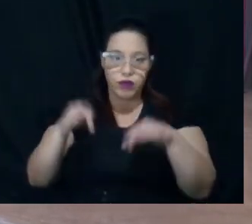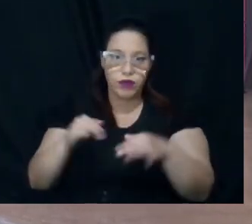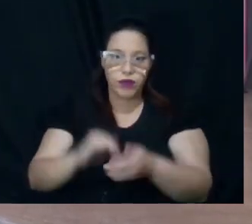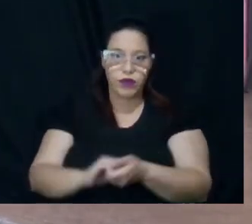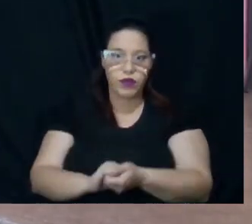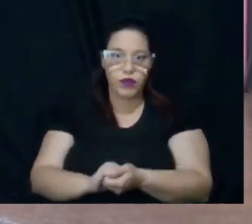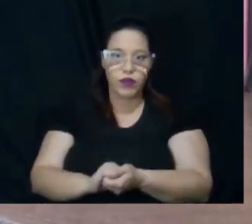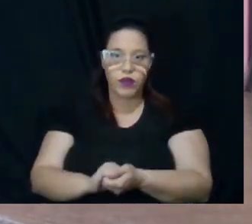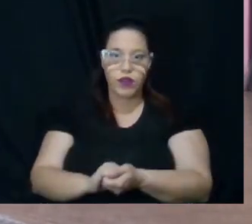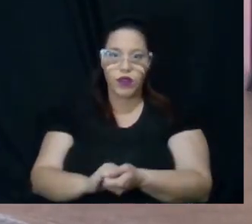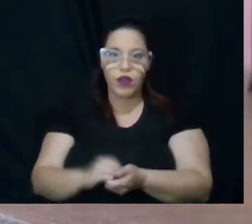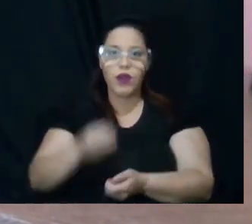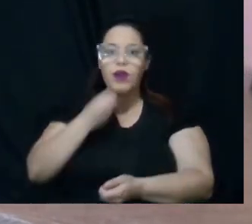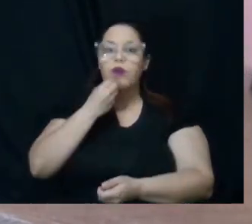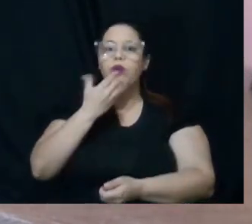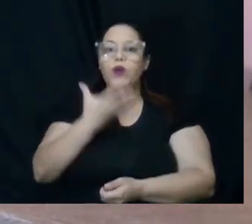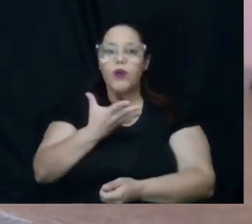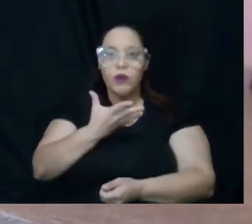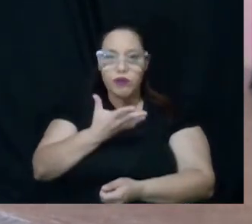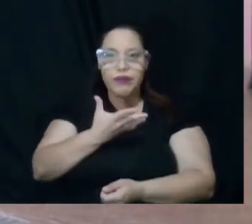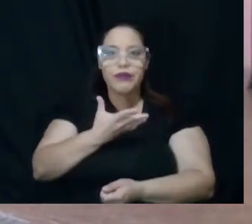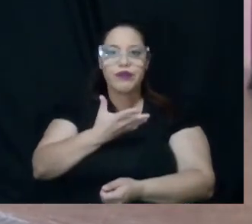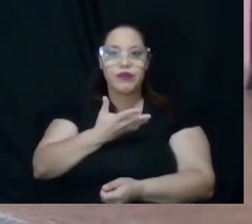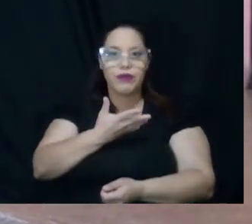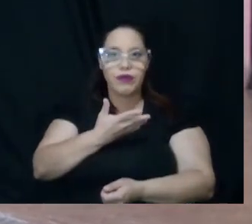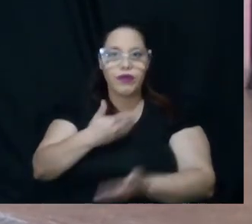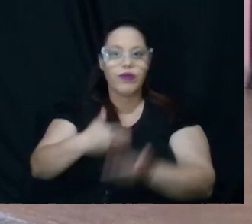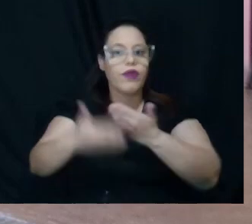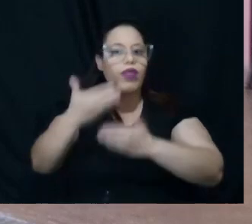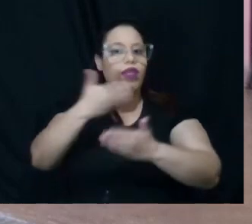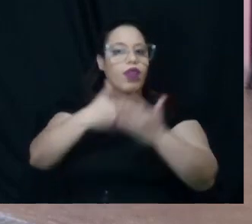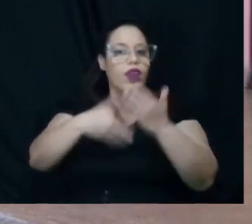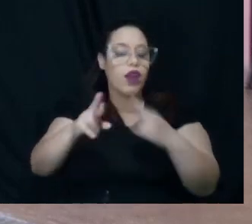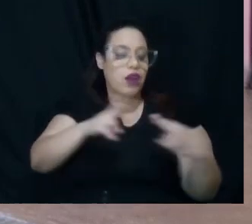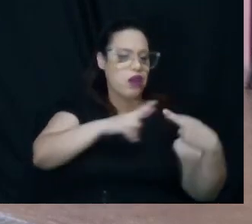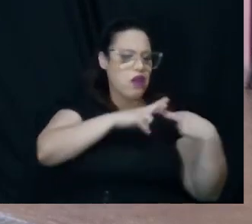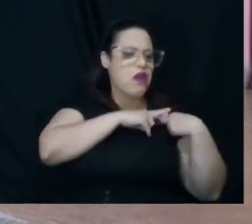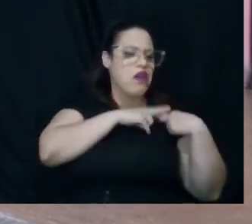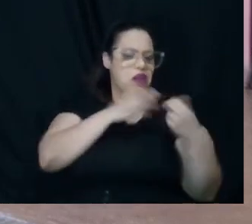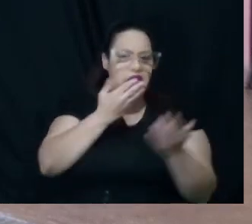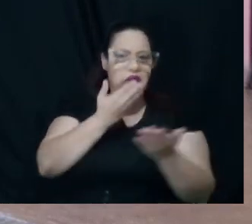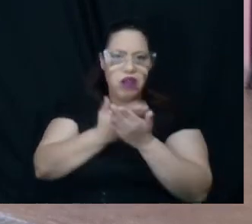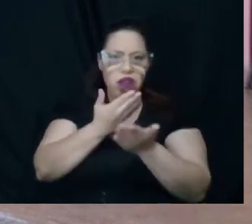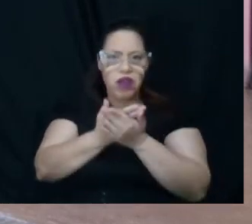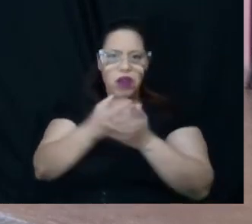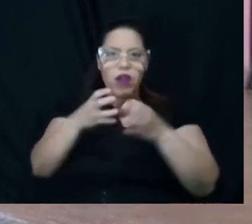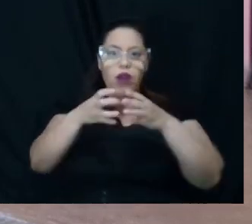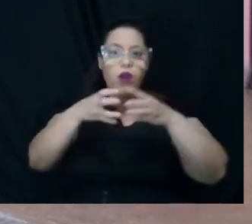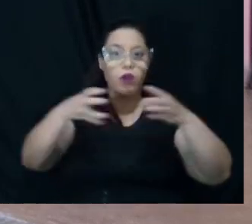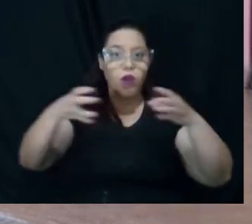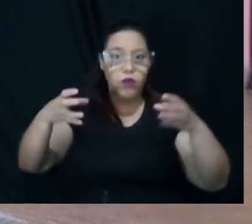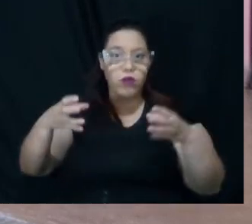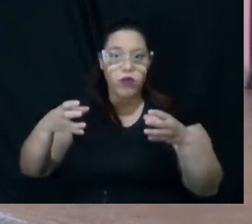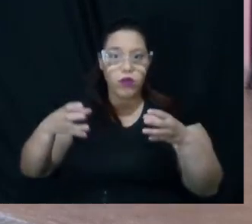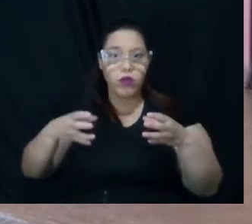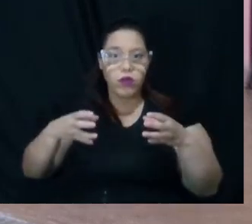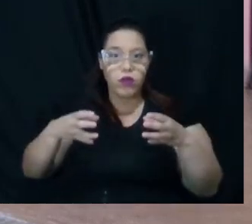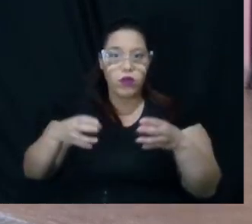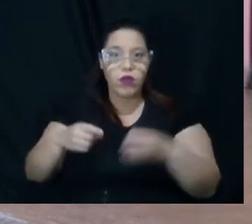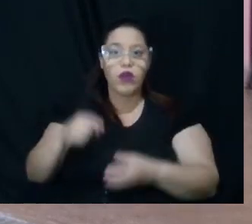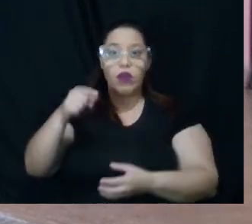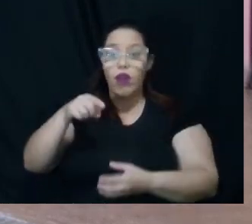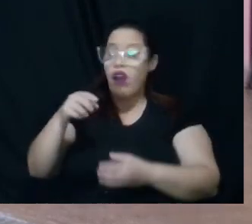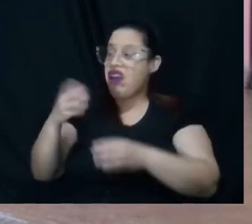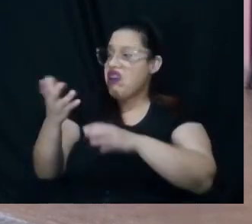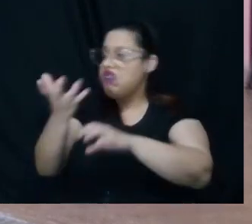essa estrutura aqui do centro de vivência ela é muito boa pra gente desenvolver as nossas habilidades estudar porque aqui tem um grande espaço